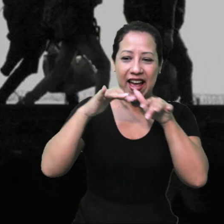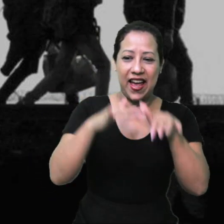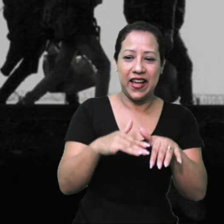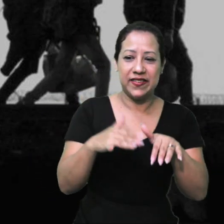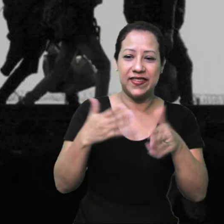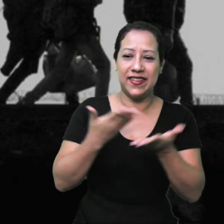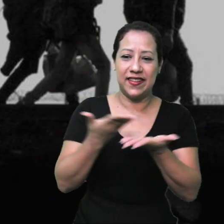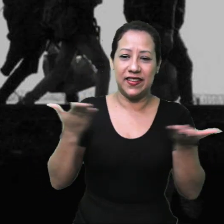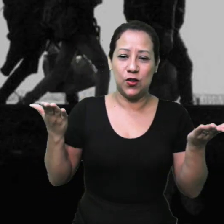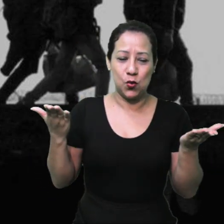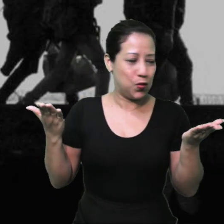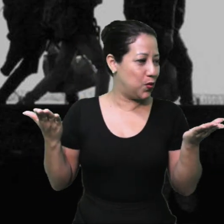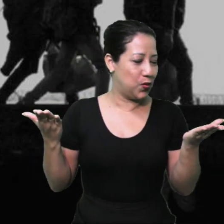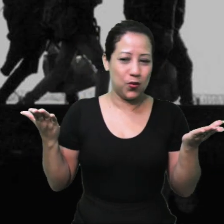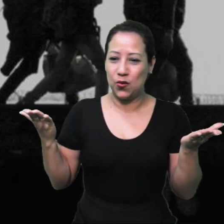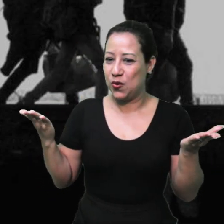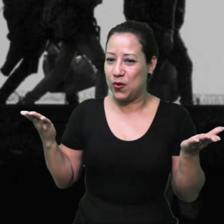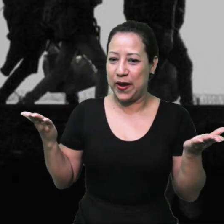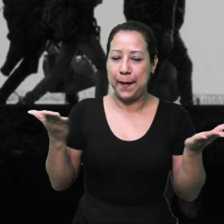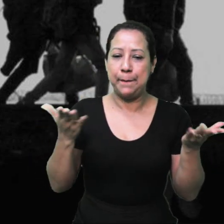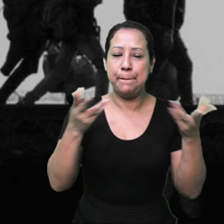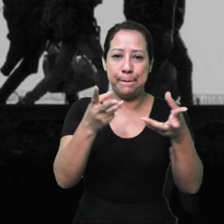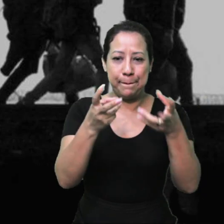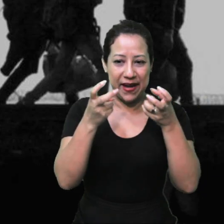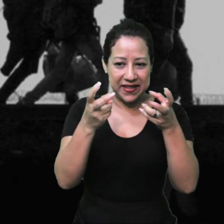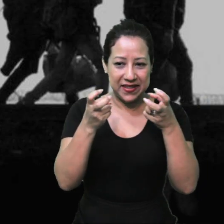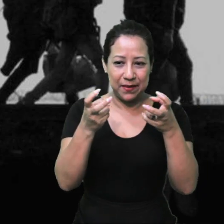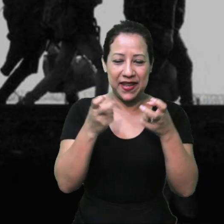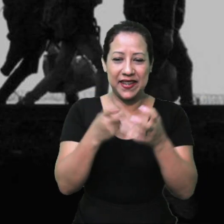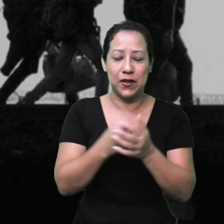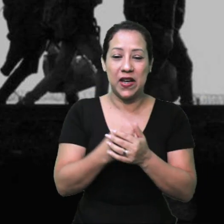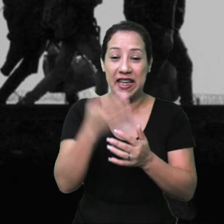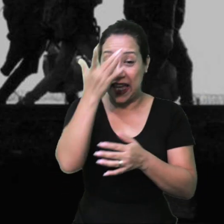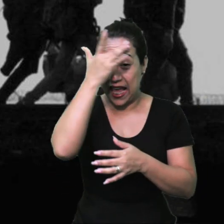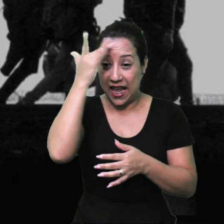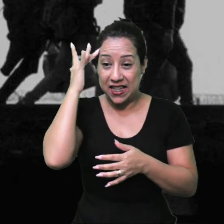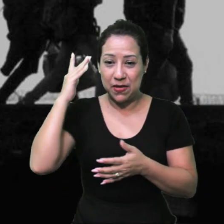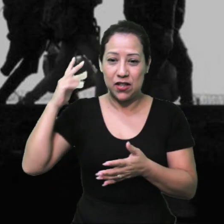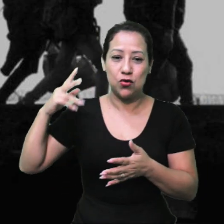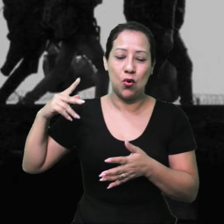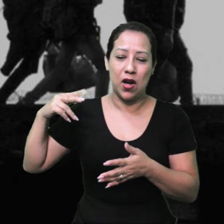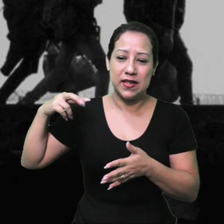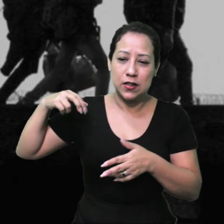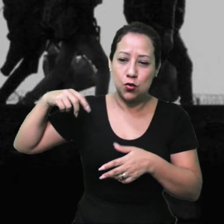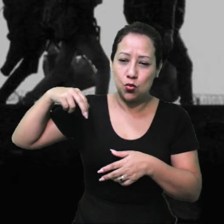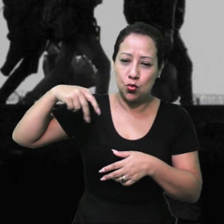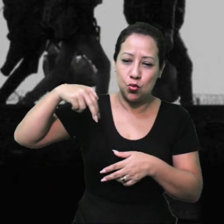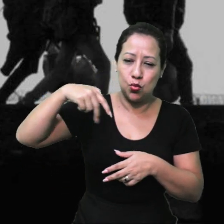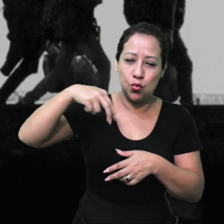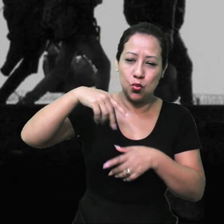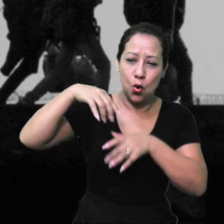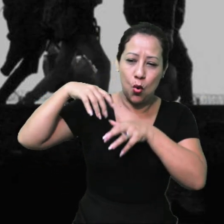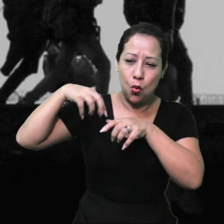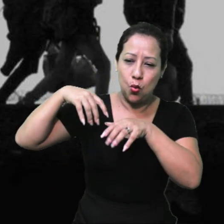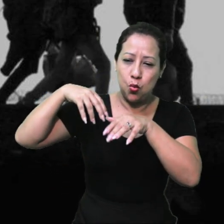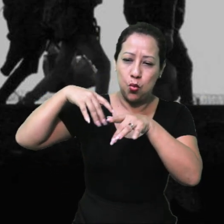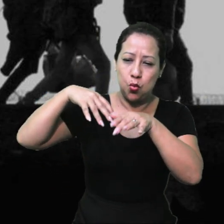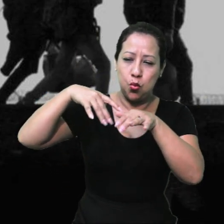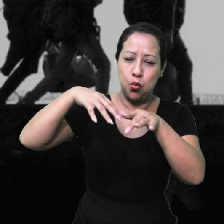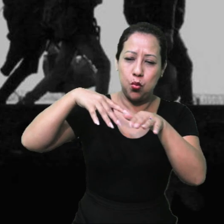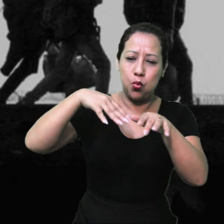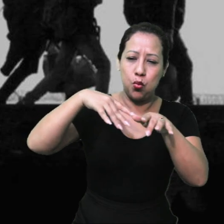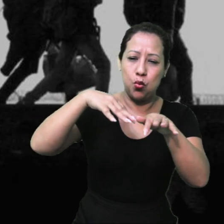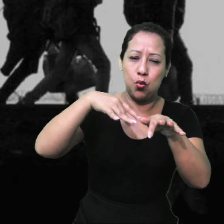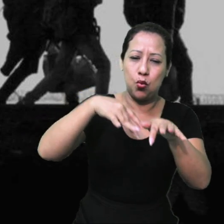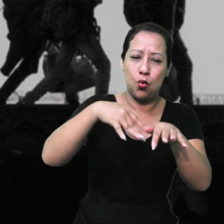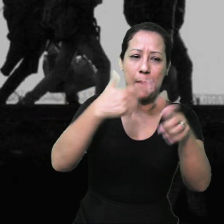está percebendo que essas pessoas estão caminhando para algum